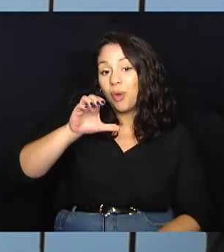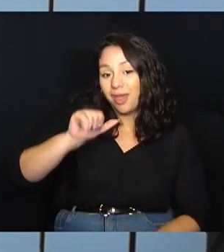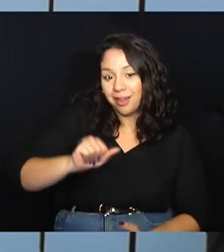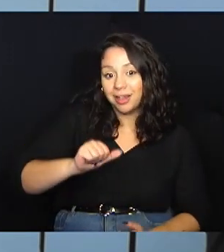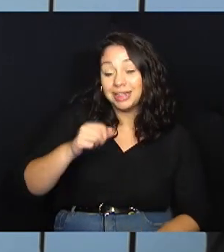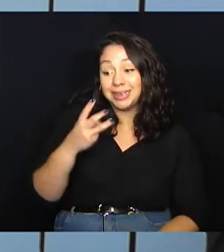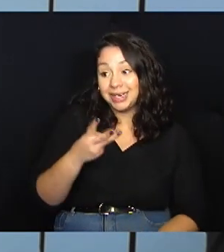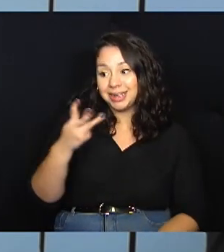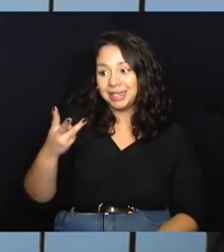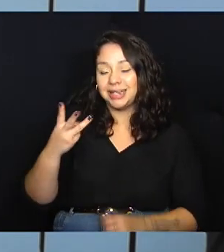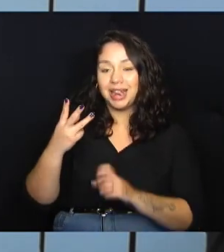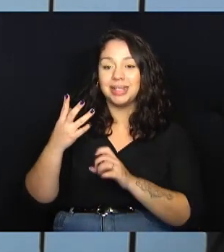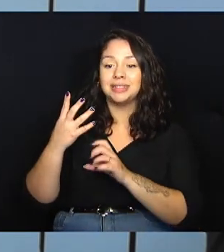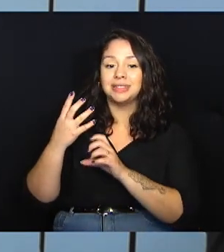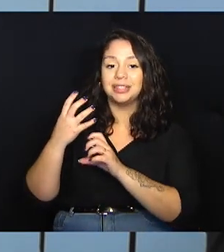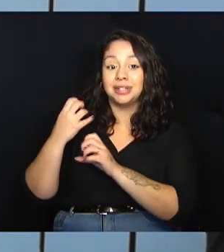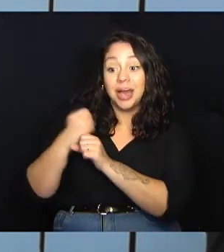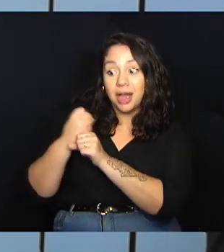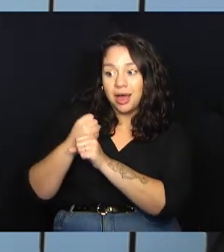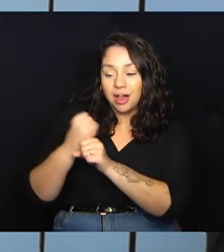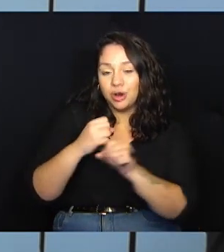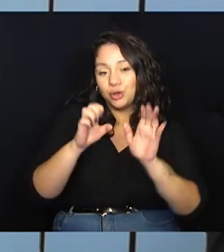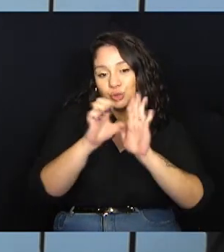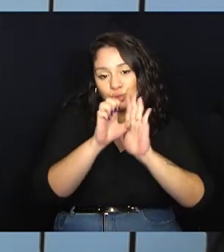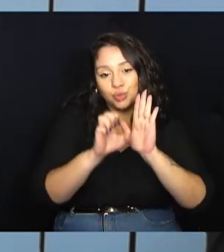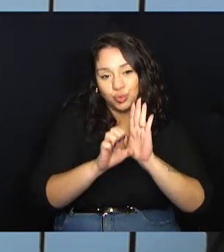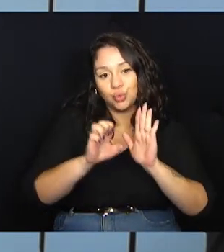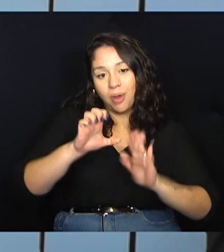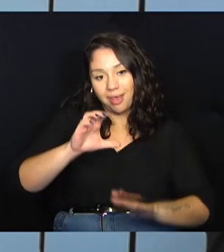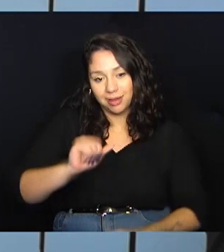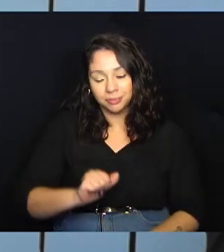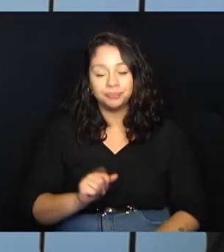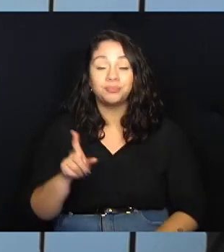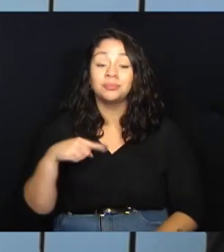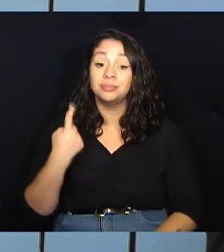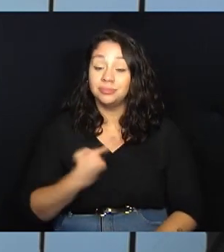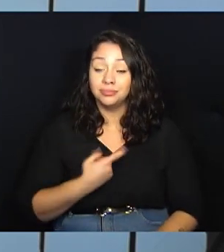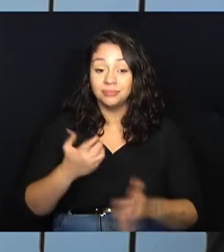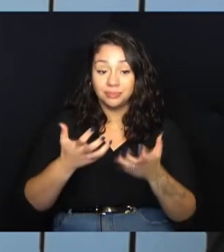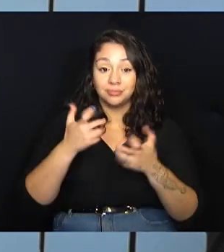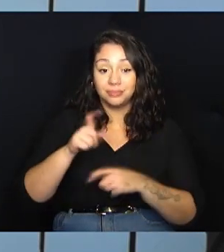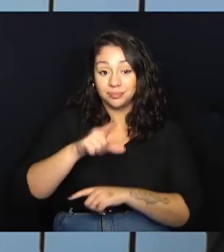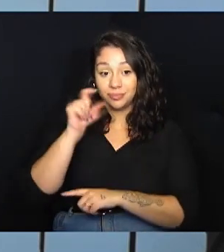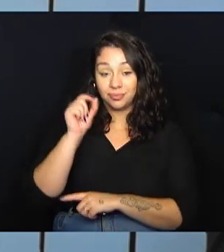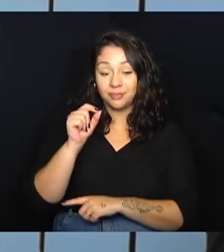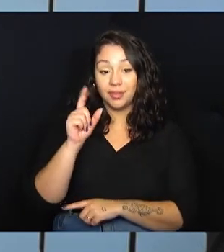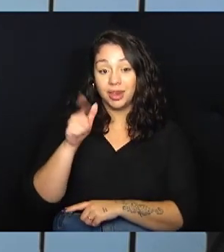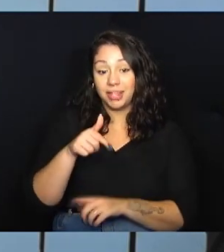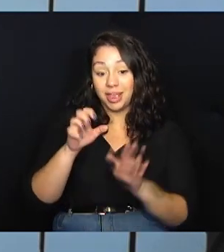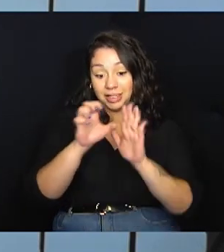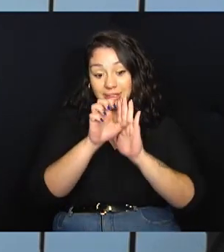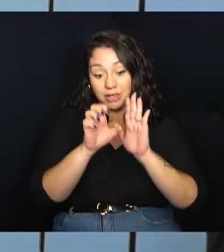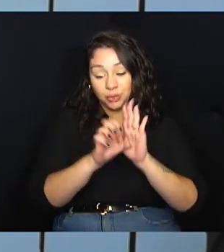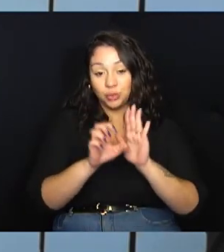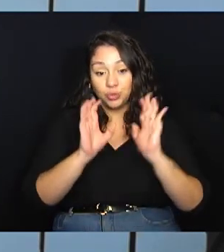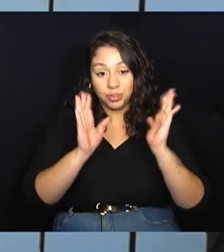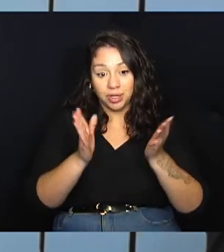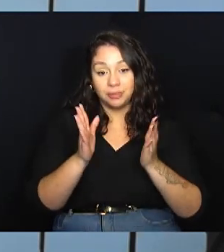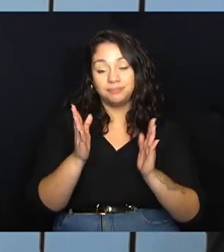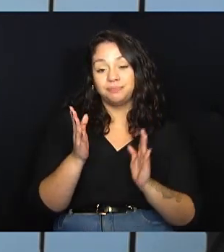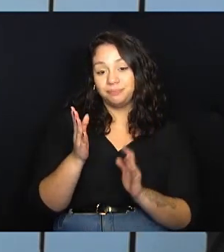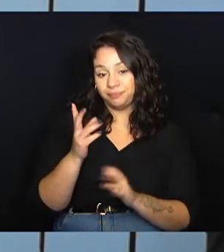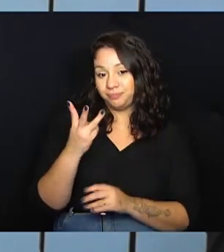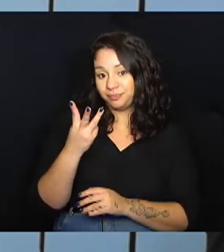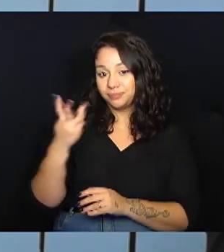ECA. Então, nós escolhemos também fazer nessa data, em comemoração ao aniversário do Estatuto, né? E nós vamos estar com a